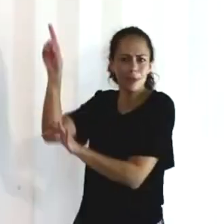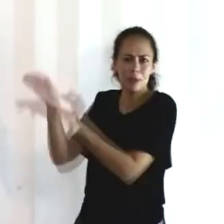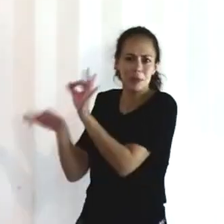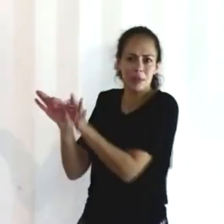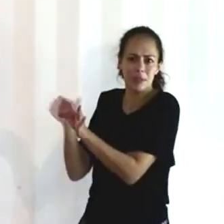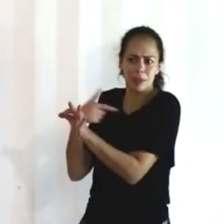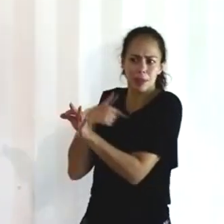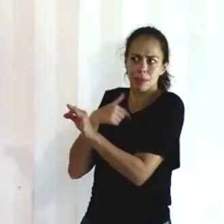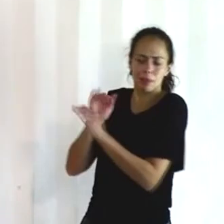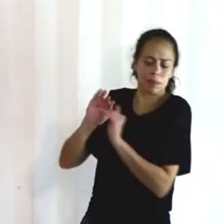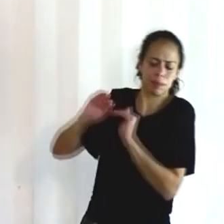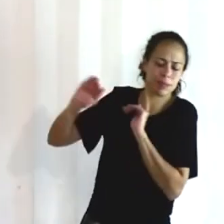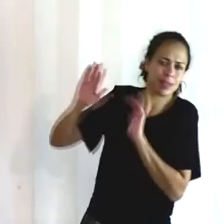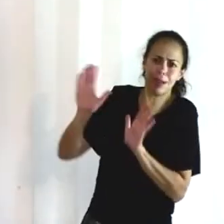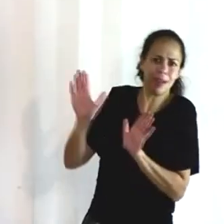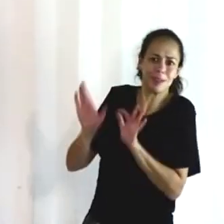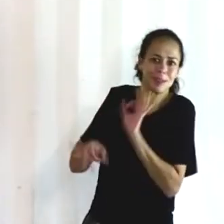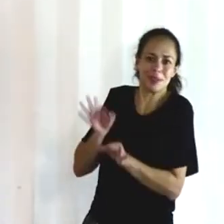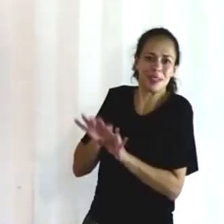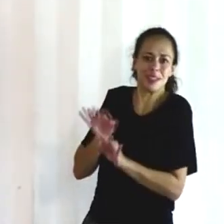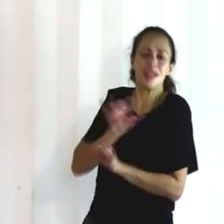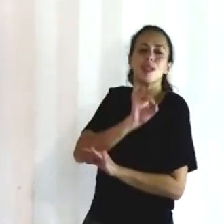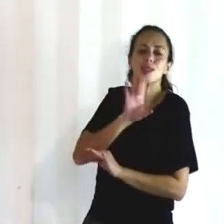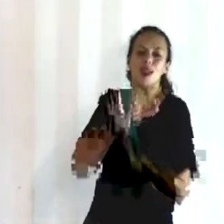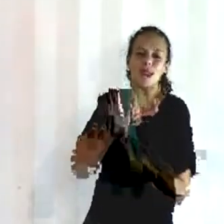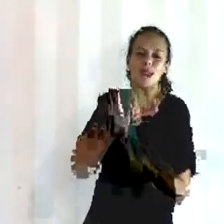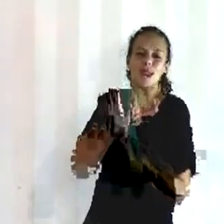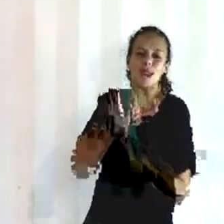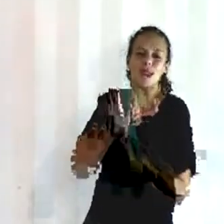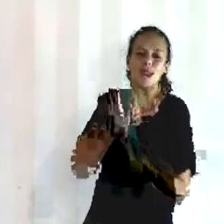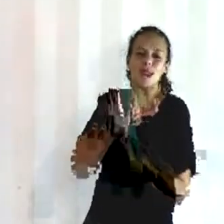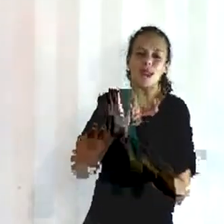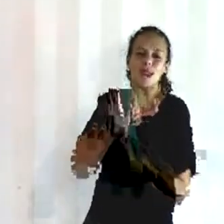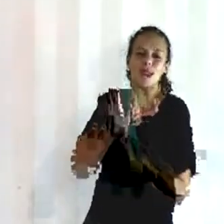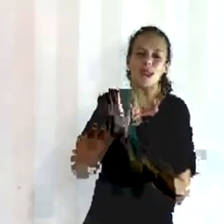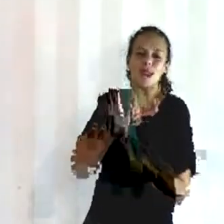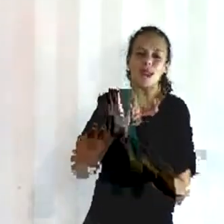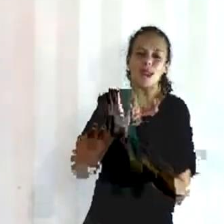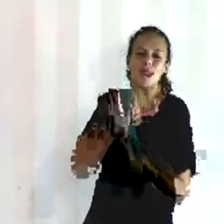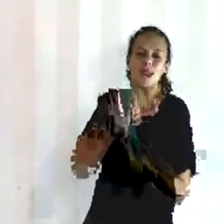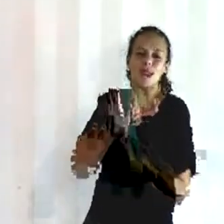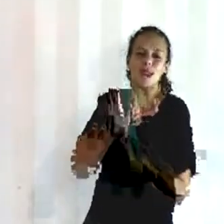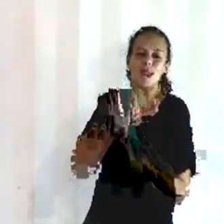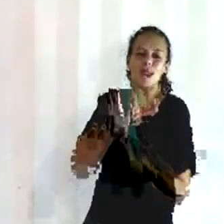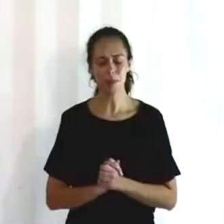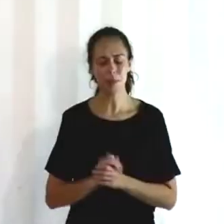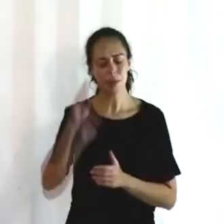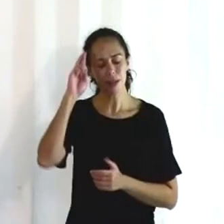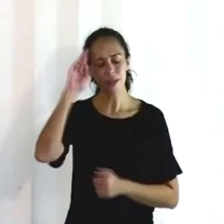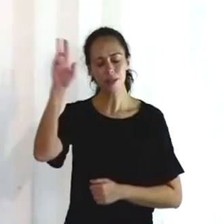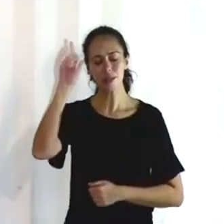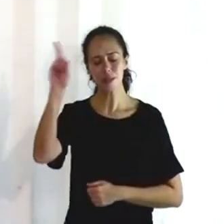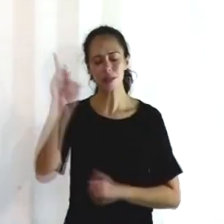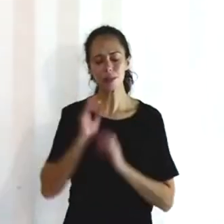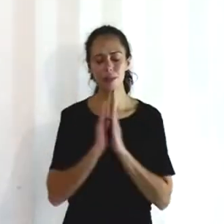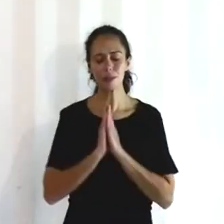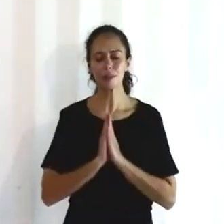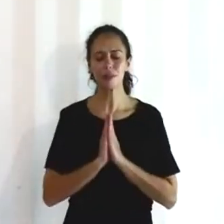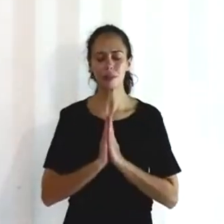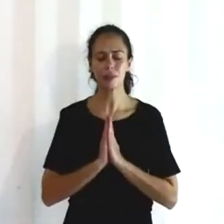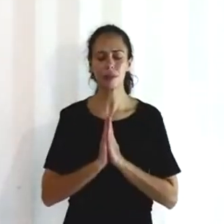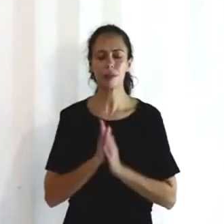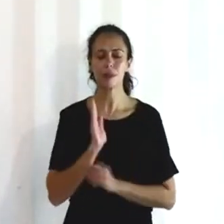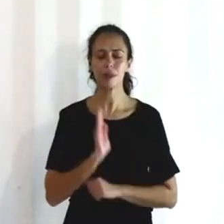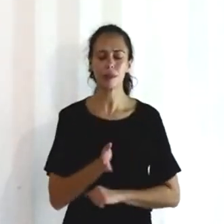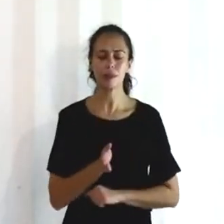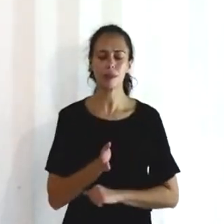nós. Oremos a Deus. Senhor nosso Deus, olhando aqui para a Tua palavra, Senhor, para as instruções que o Senhor Jesus Cristo